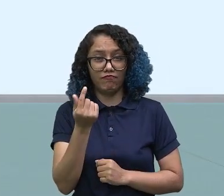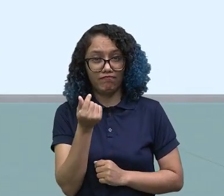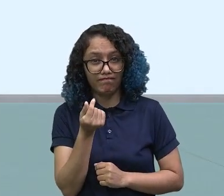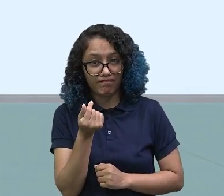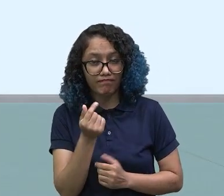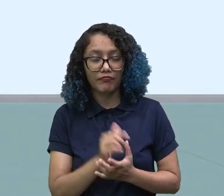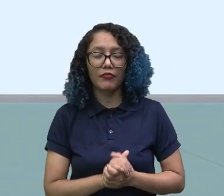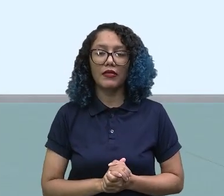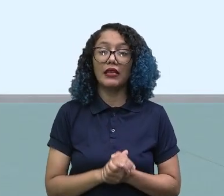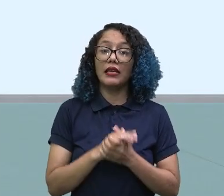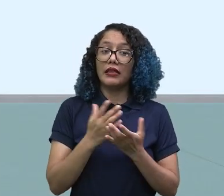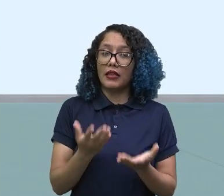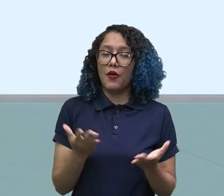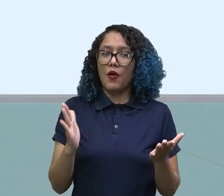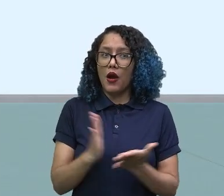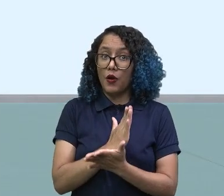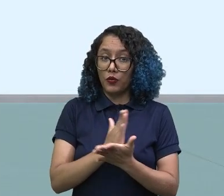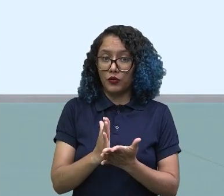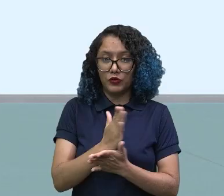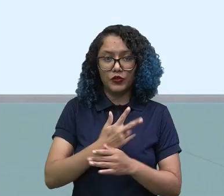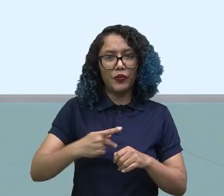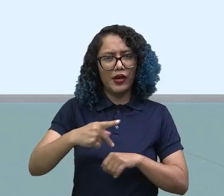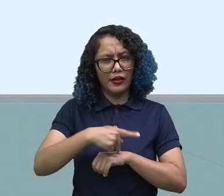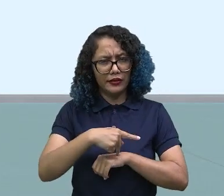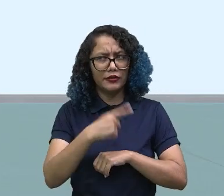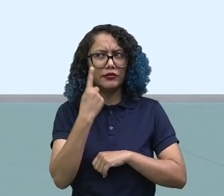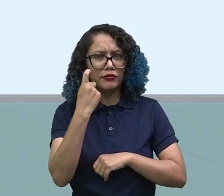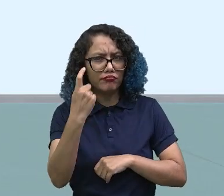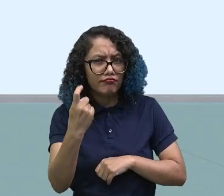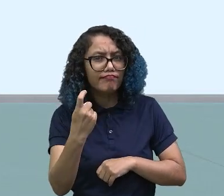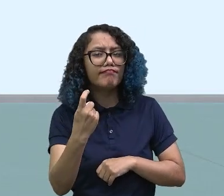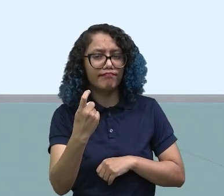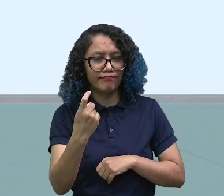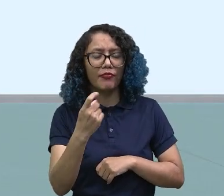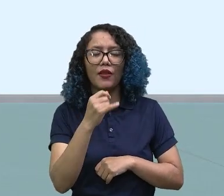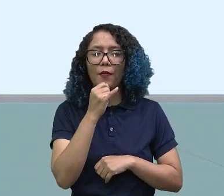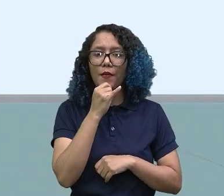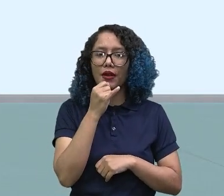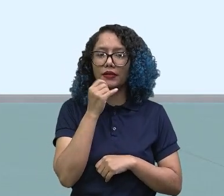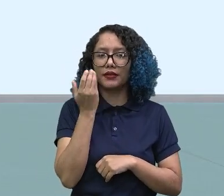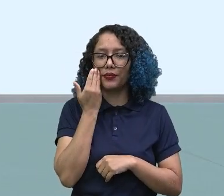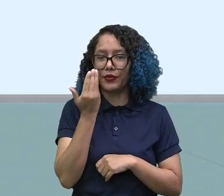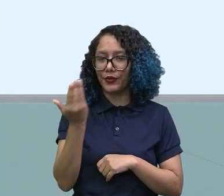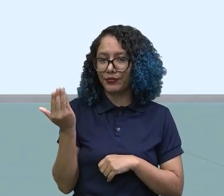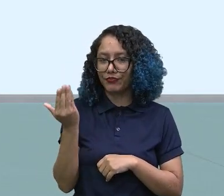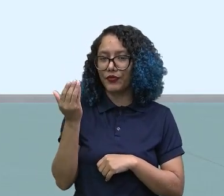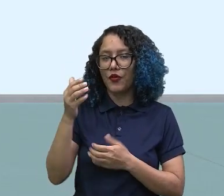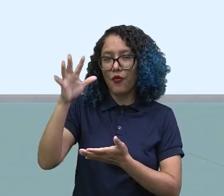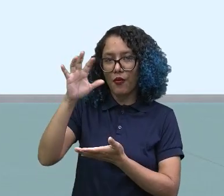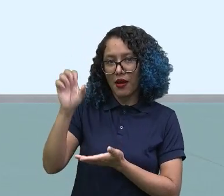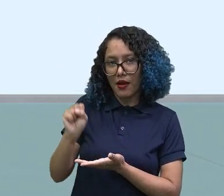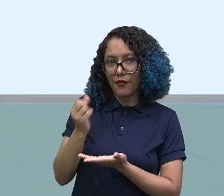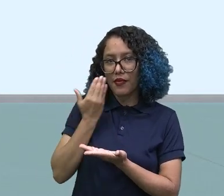alguns países acabam chamando muito a atenção, que a gente pode observar aqui através do mapa,